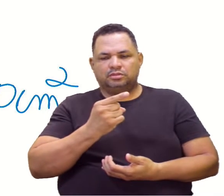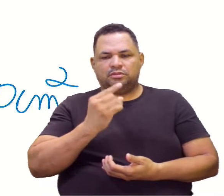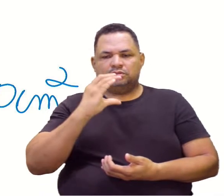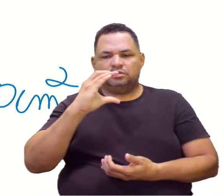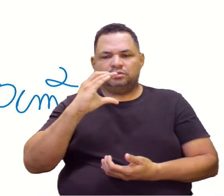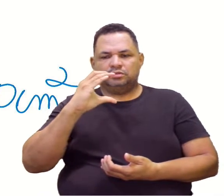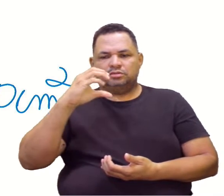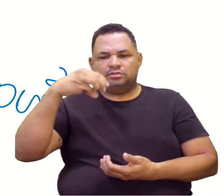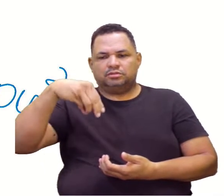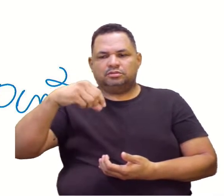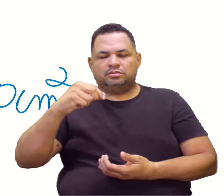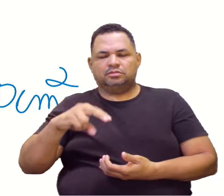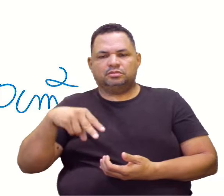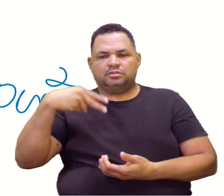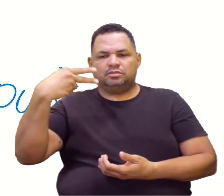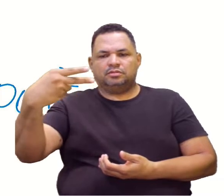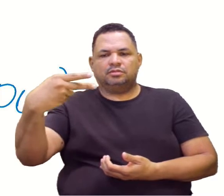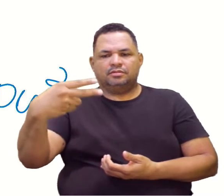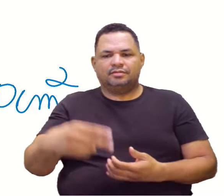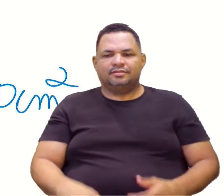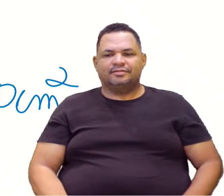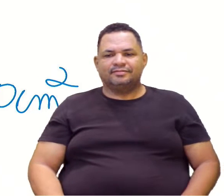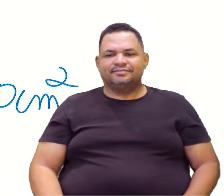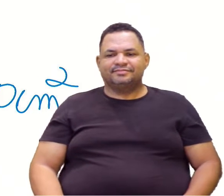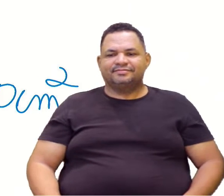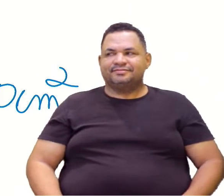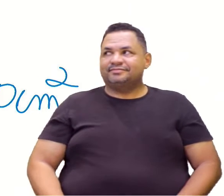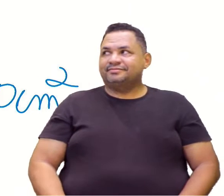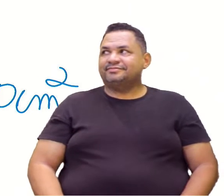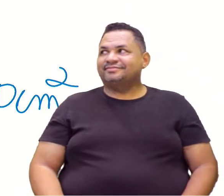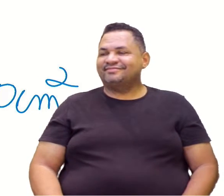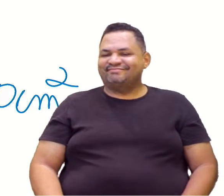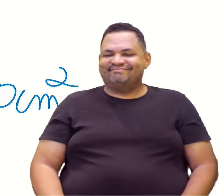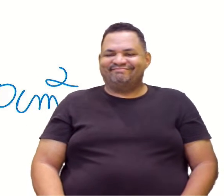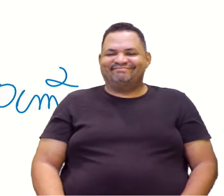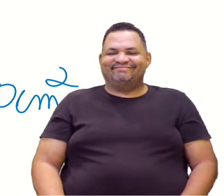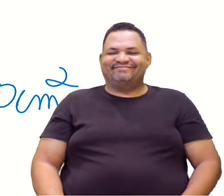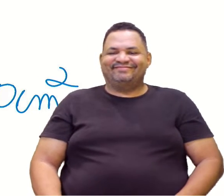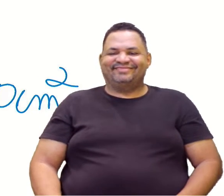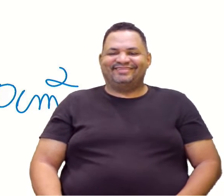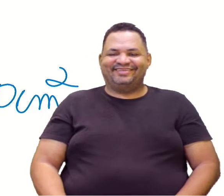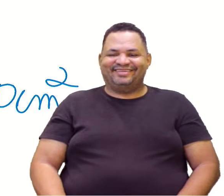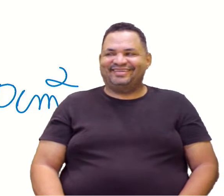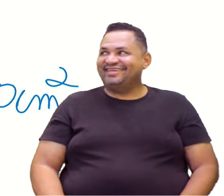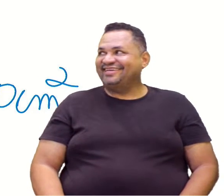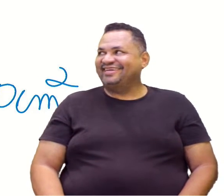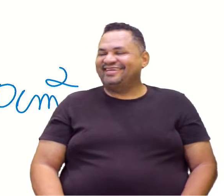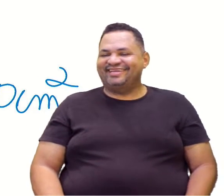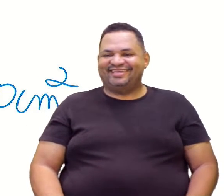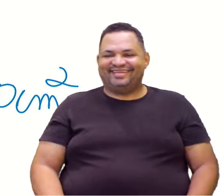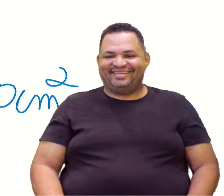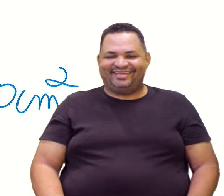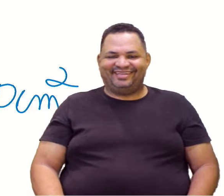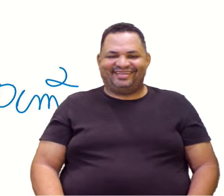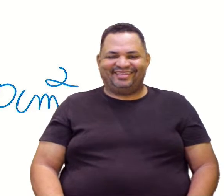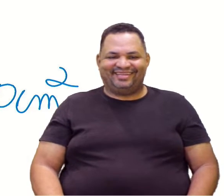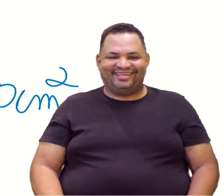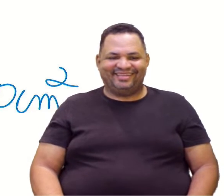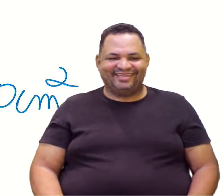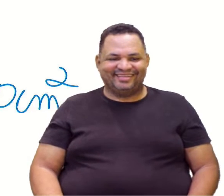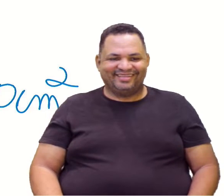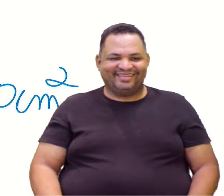Agora eu não posso ir muito longe aqui, porque senão... Certinho? É verdade. Beleza. E agora, o ladrilhozinho lá,